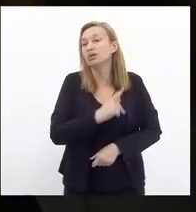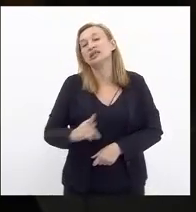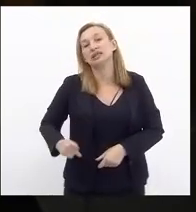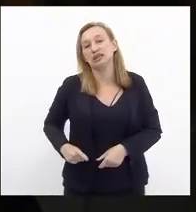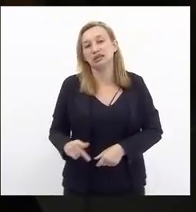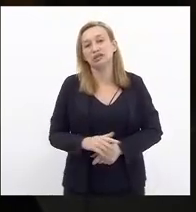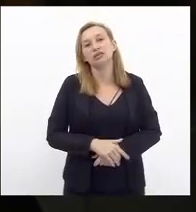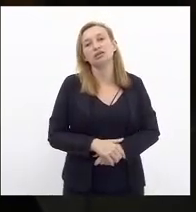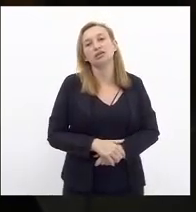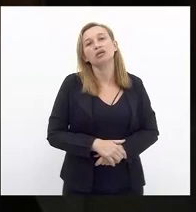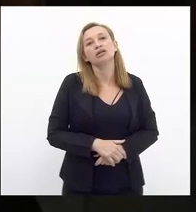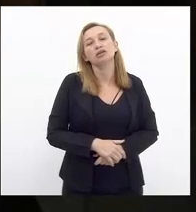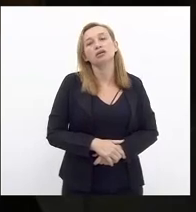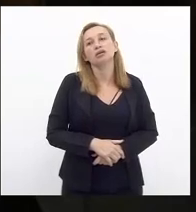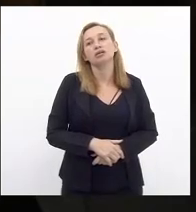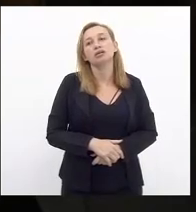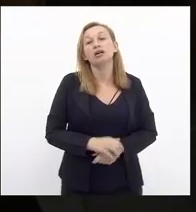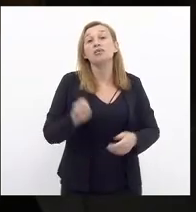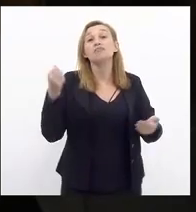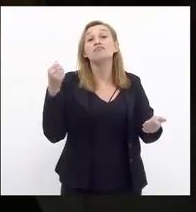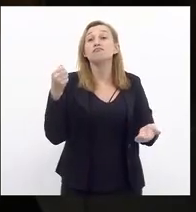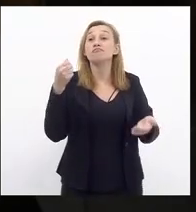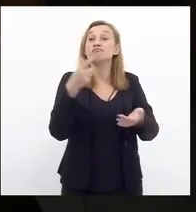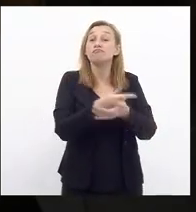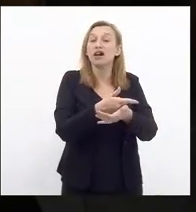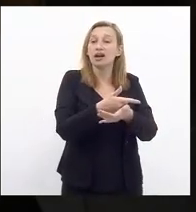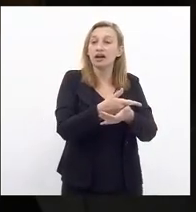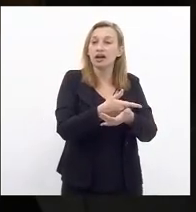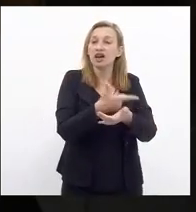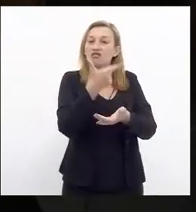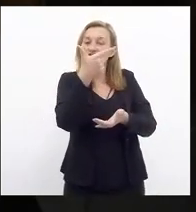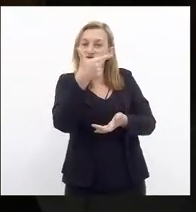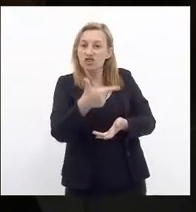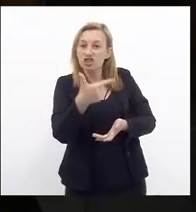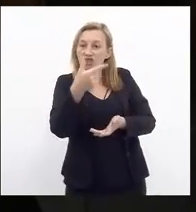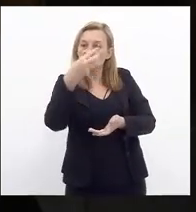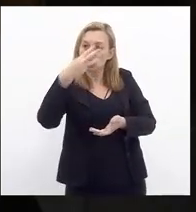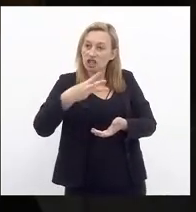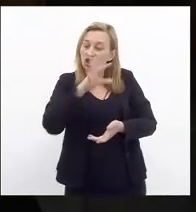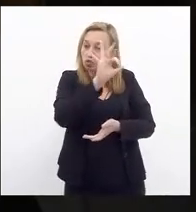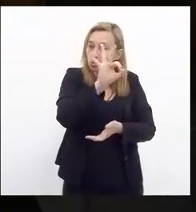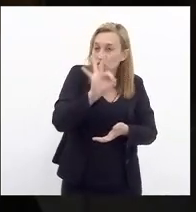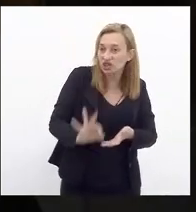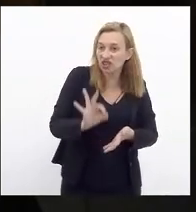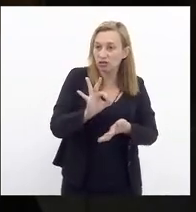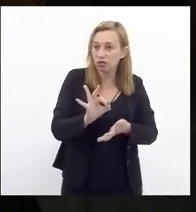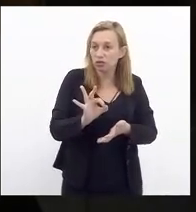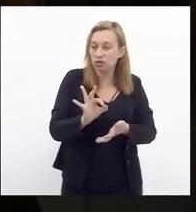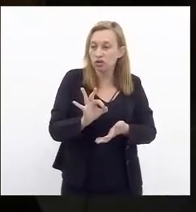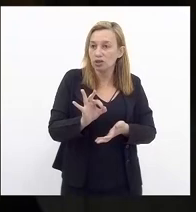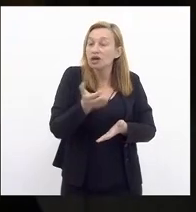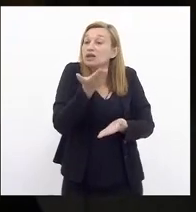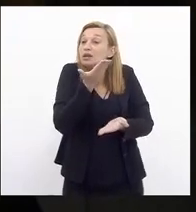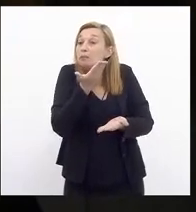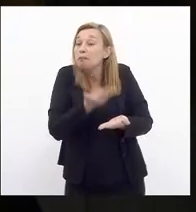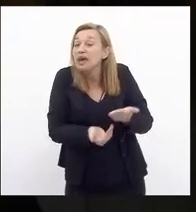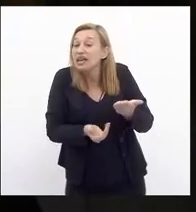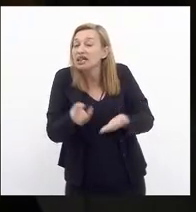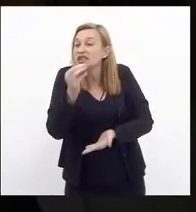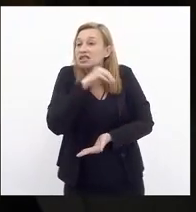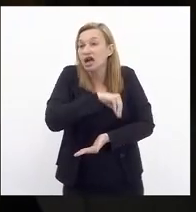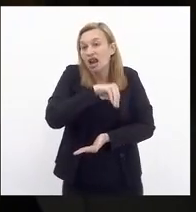presidente de pagar 23 por cento de perdas